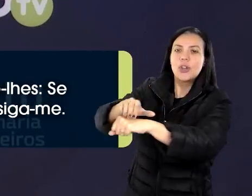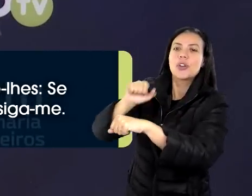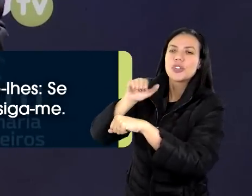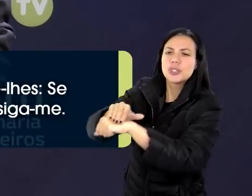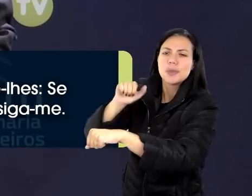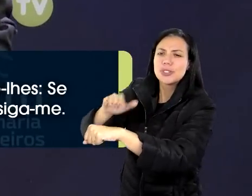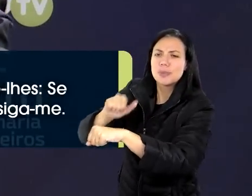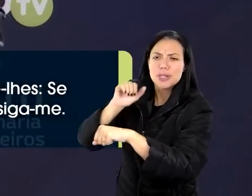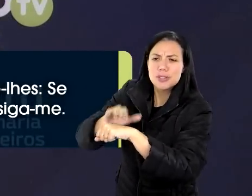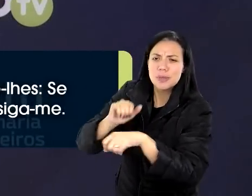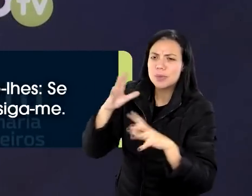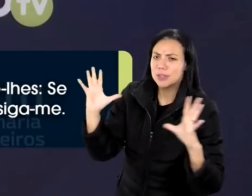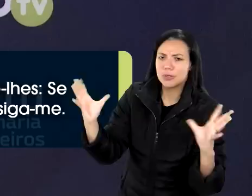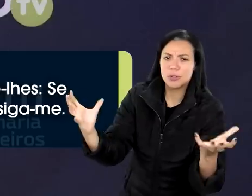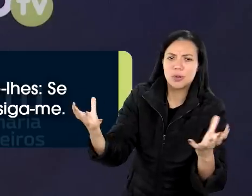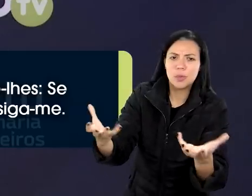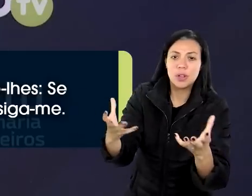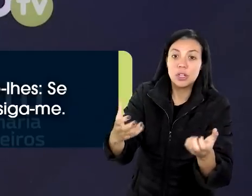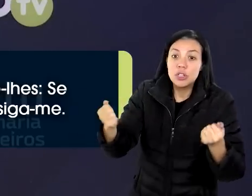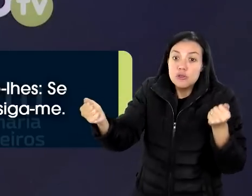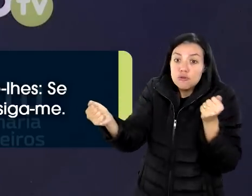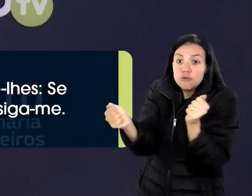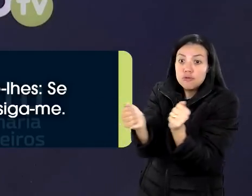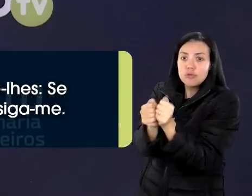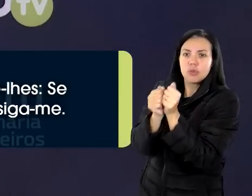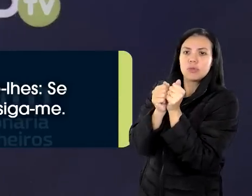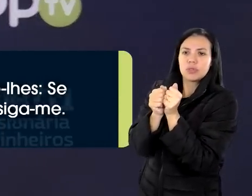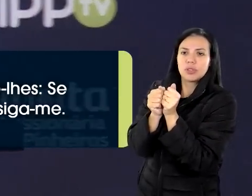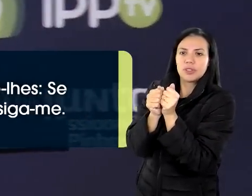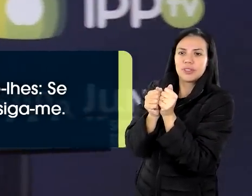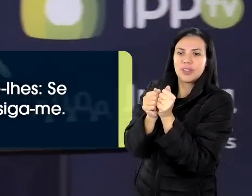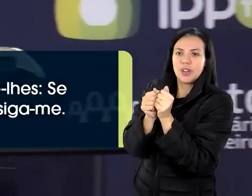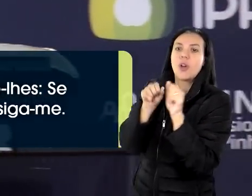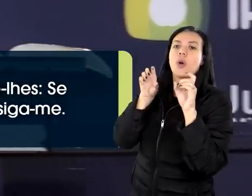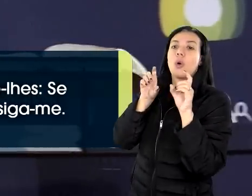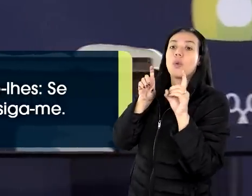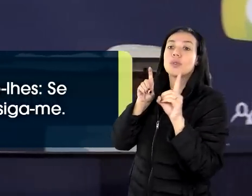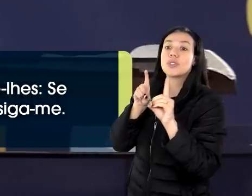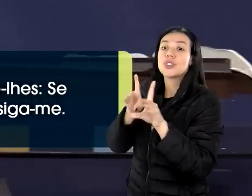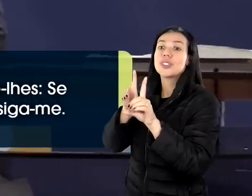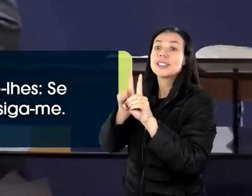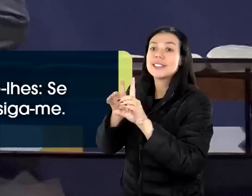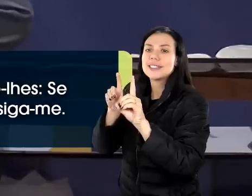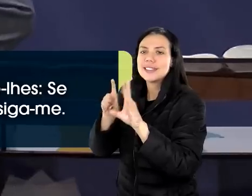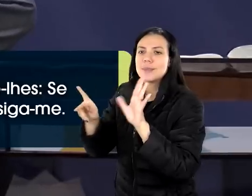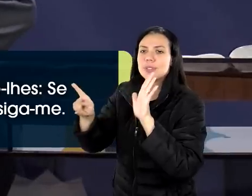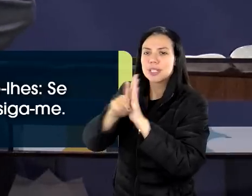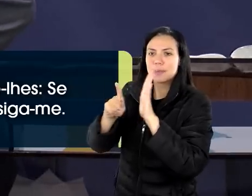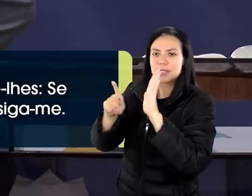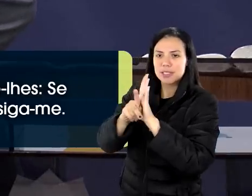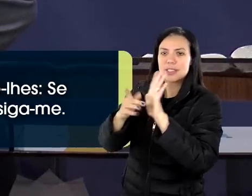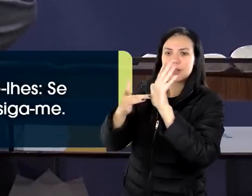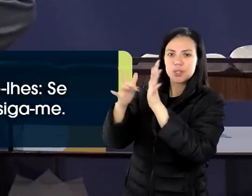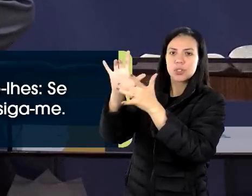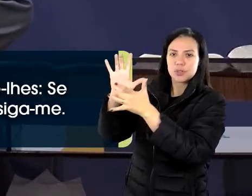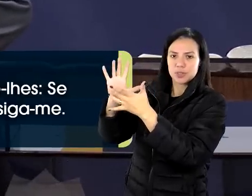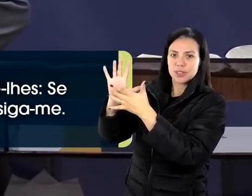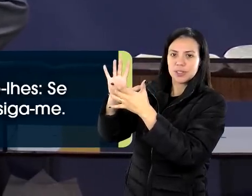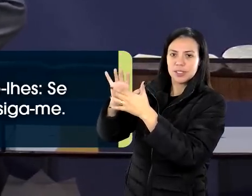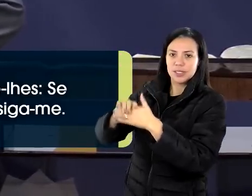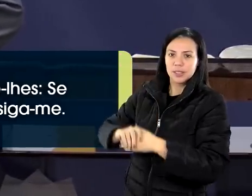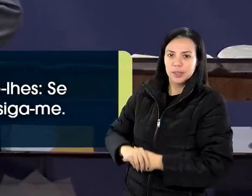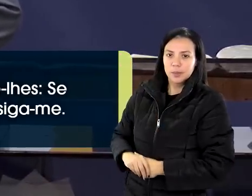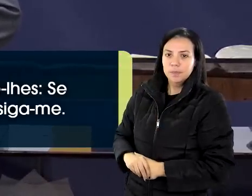Convocando a multidão e juntamente os que eram seus, o quê? Discípulos.